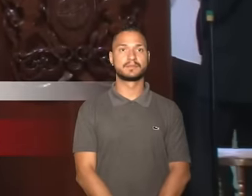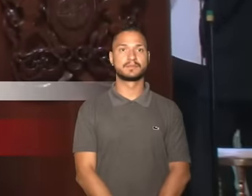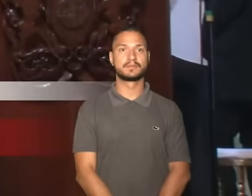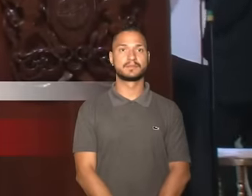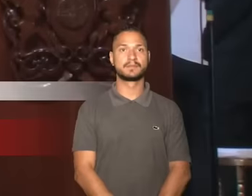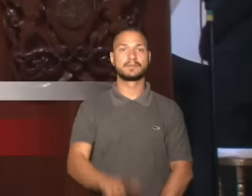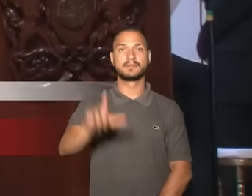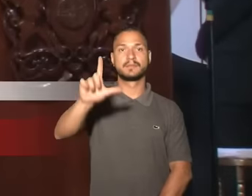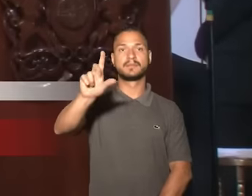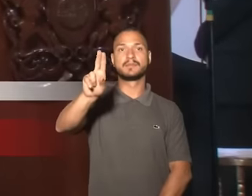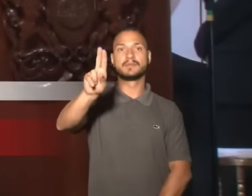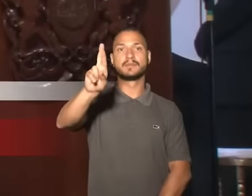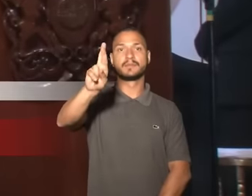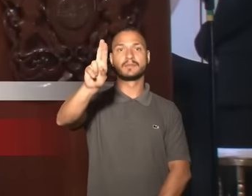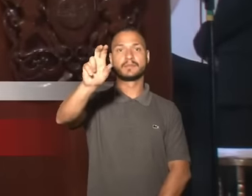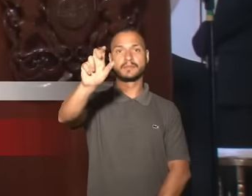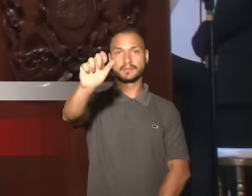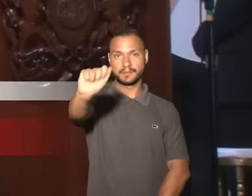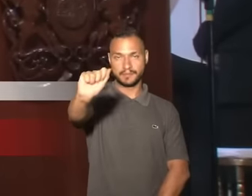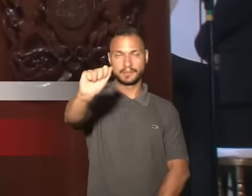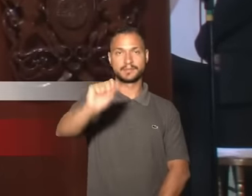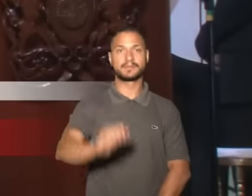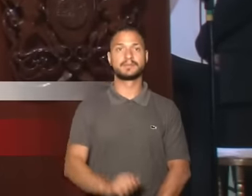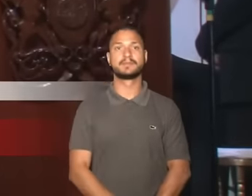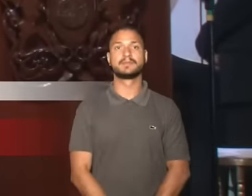Laila Aparecida Pereira.